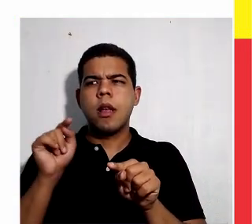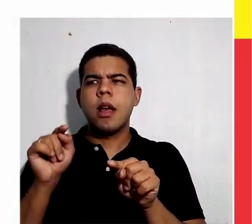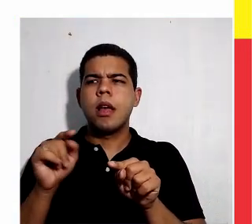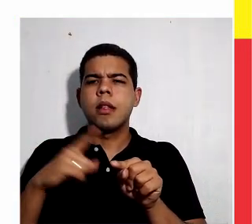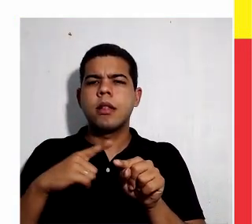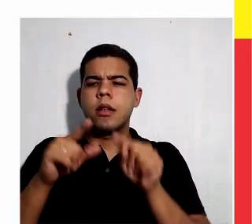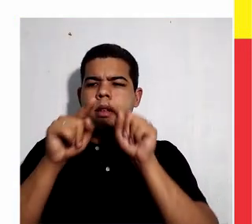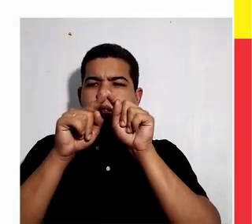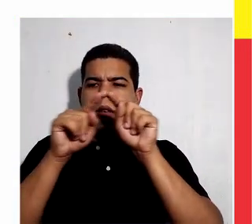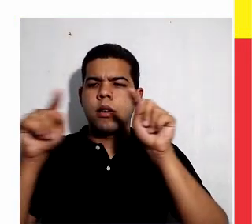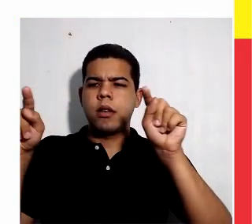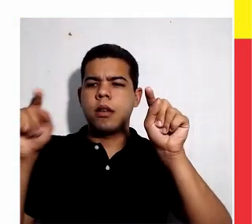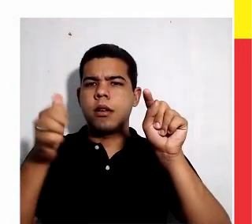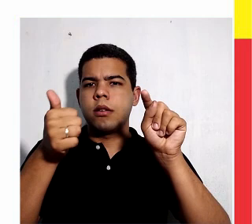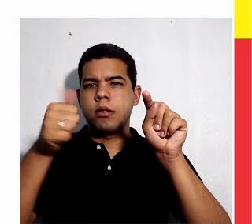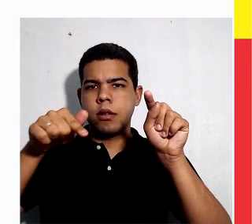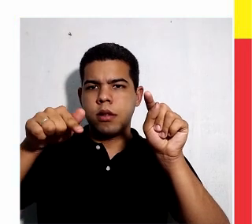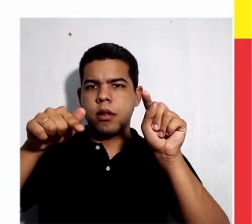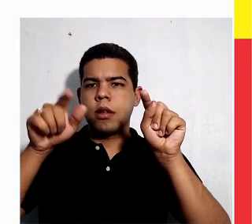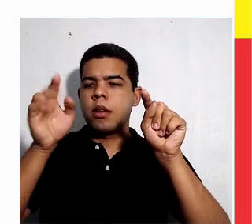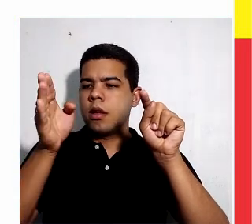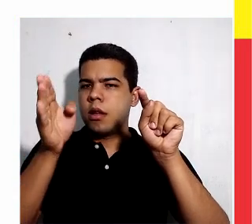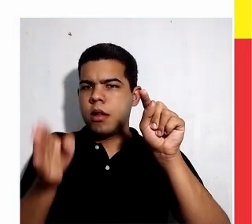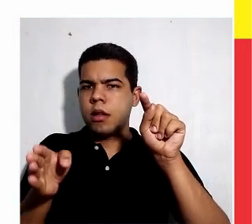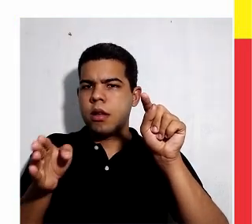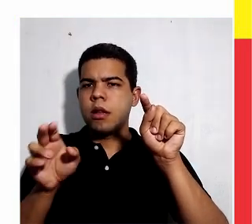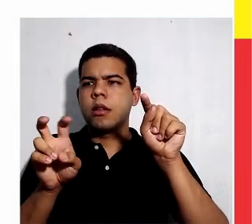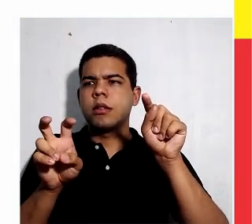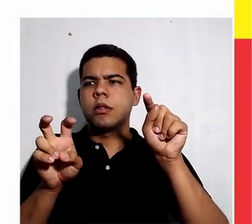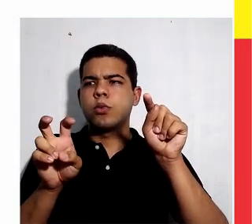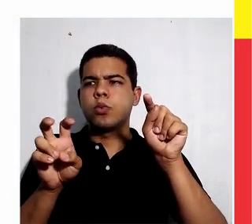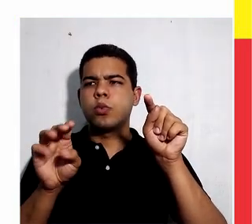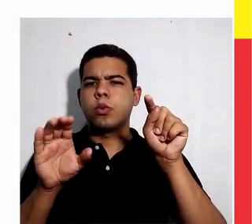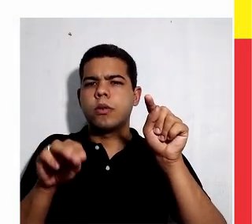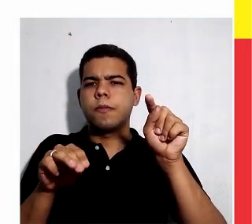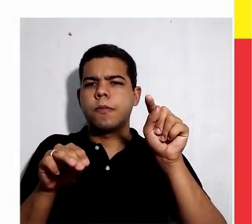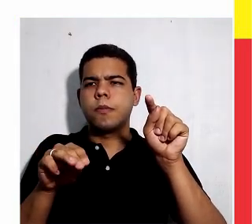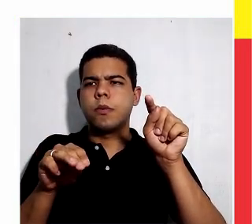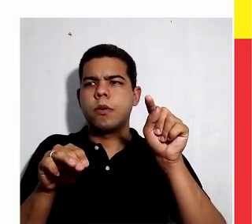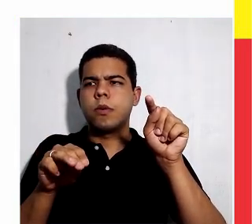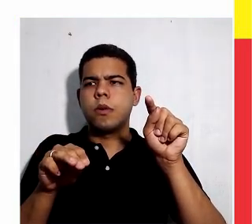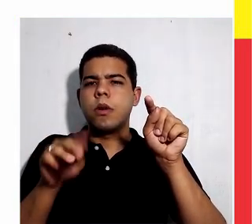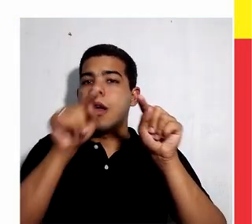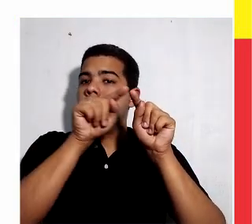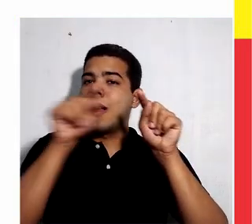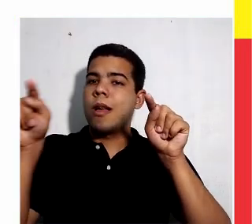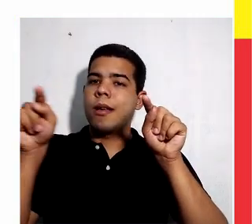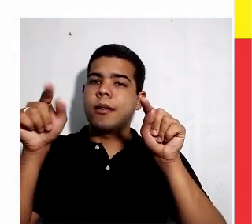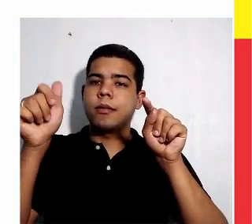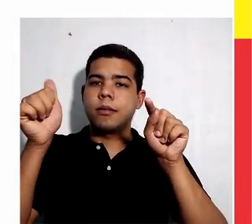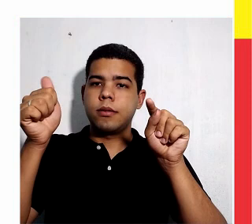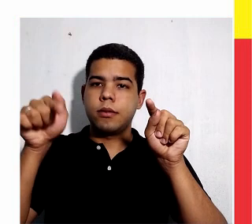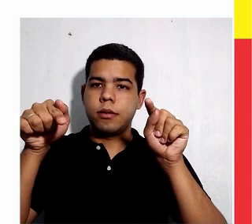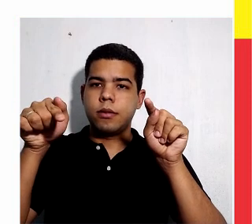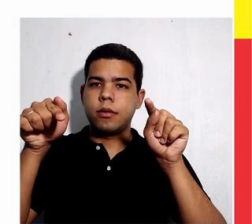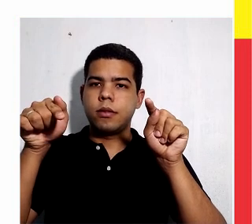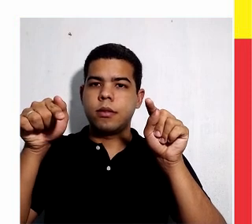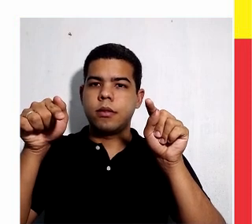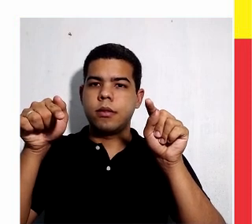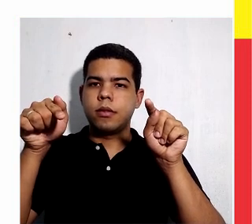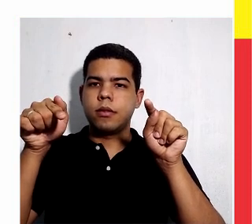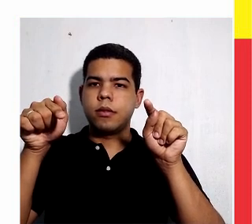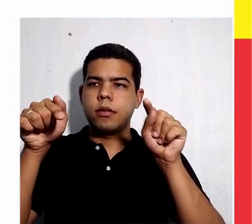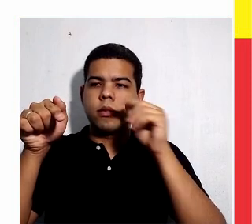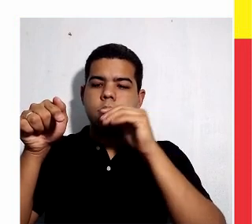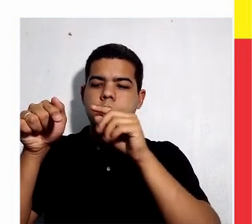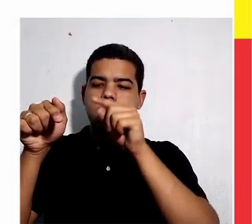17 centímetros e 5 centímetros. Então, o comprimento maior aqui está sendo 17. E o comprimento menor aqui